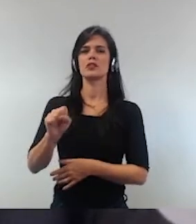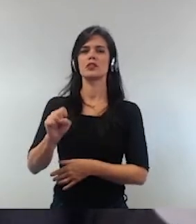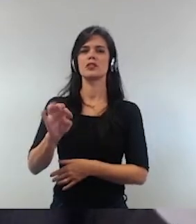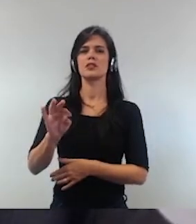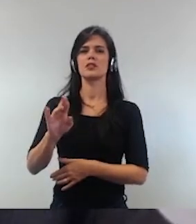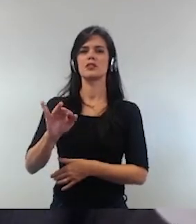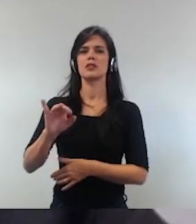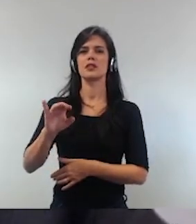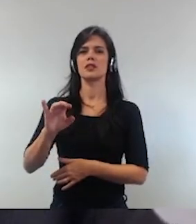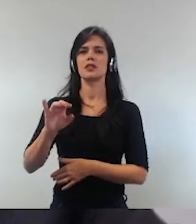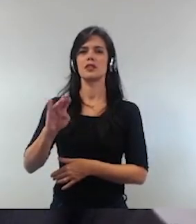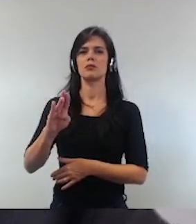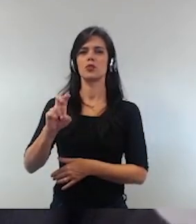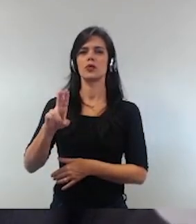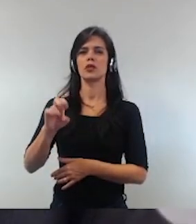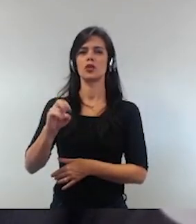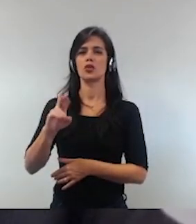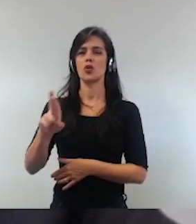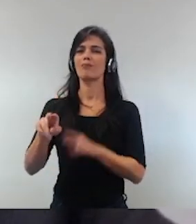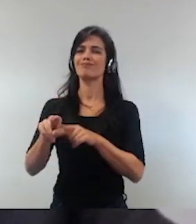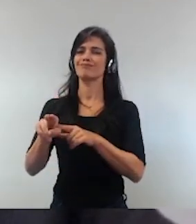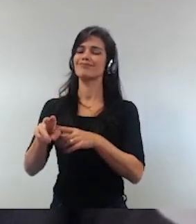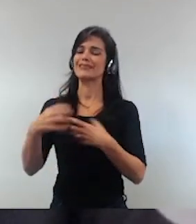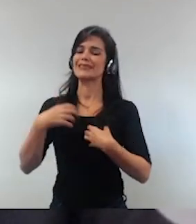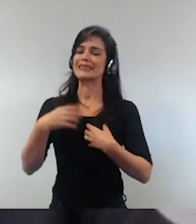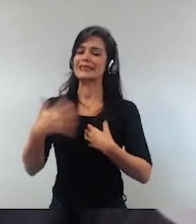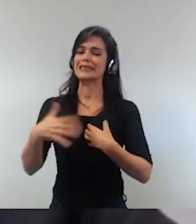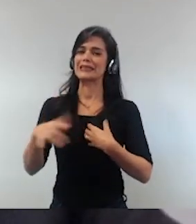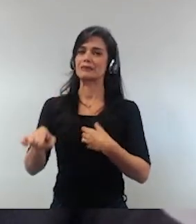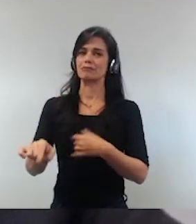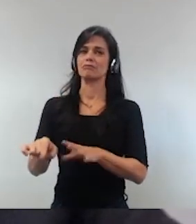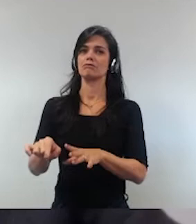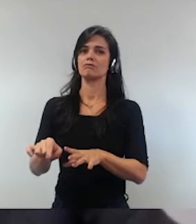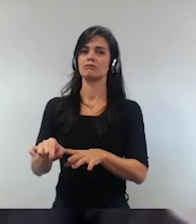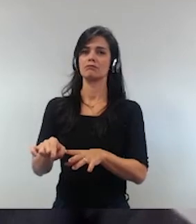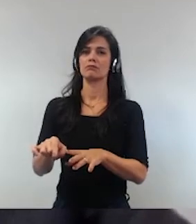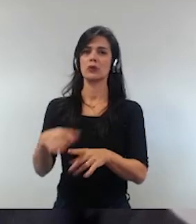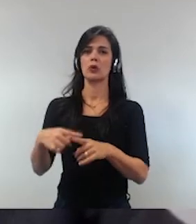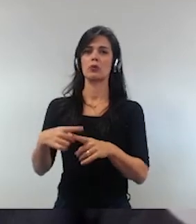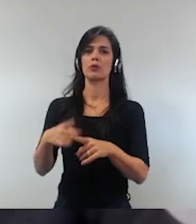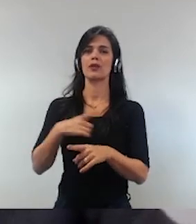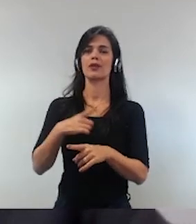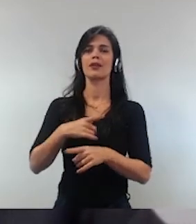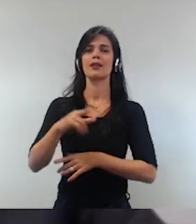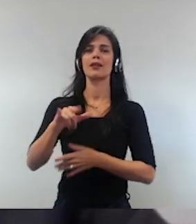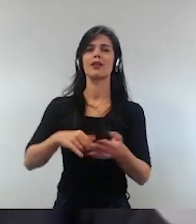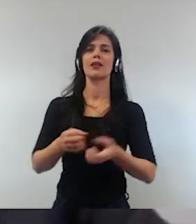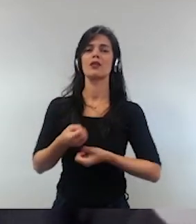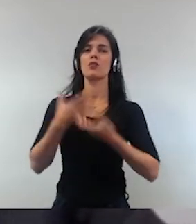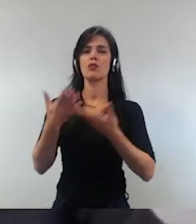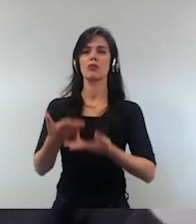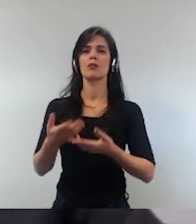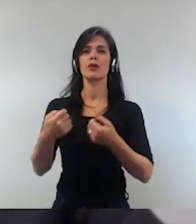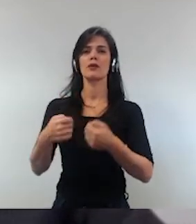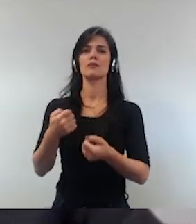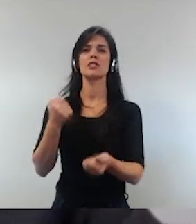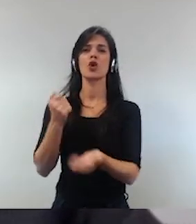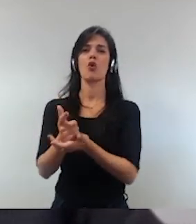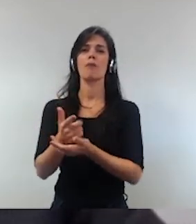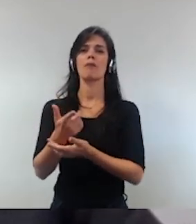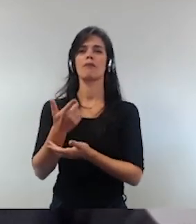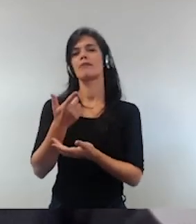o que realmente está na situação mais delicada. Ele faz uma declaração anual de necessidade de compra de